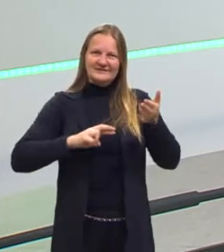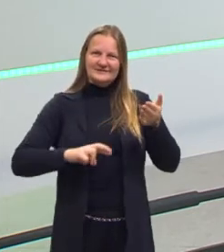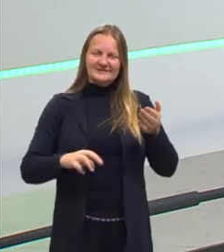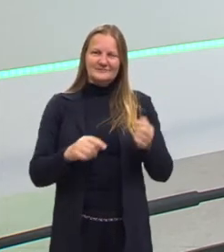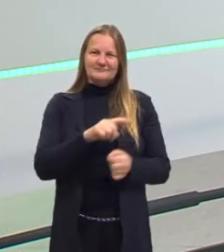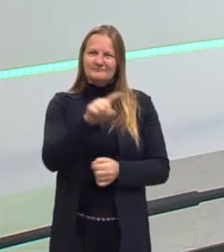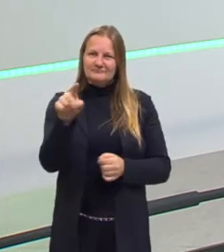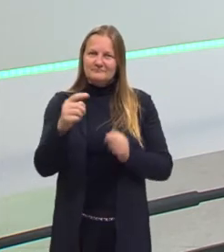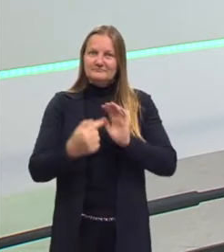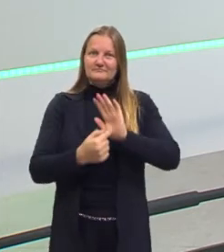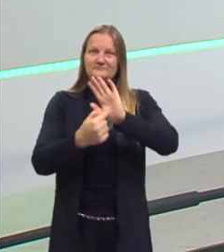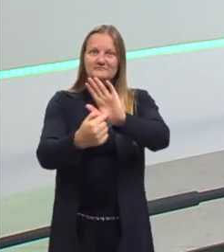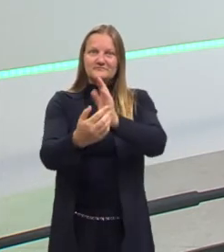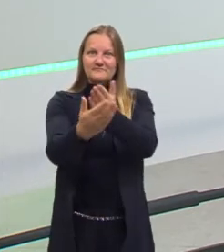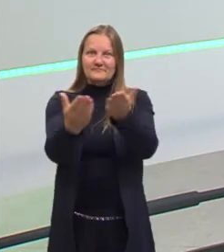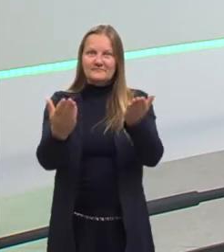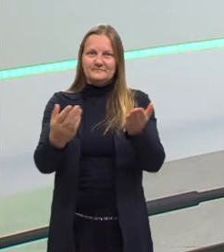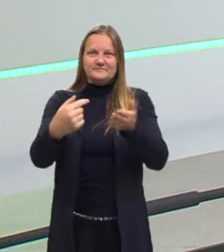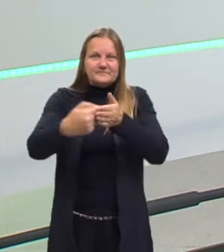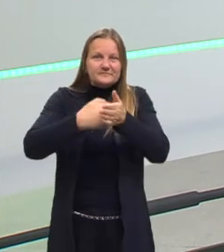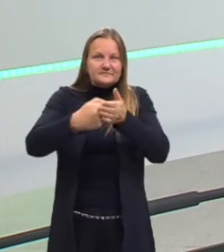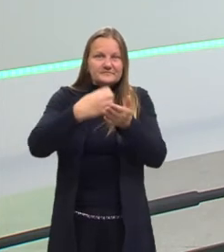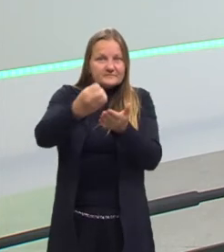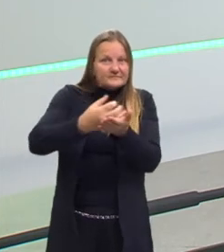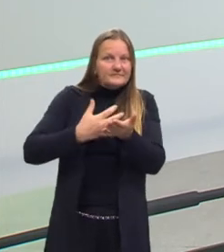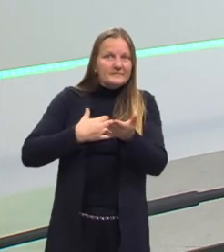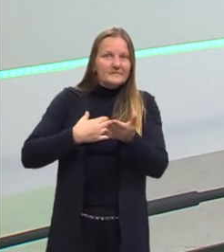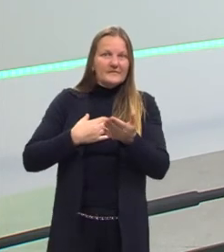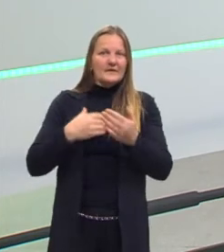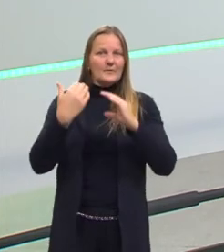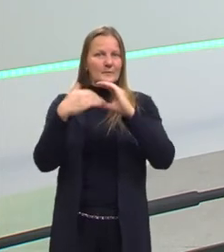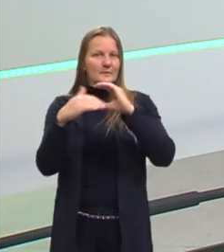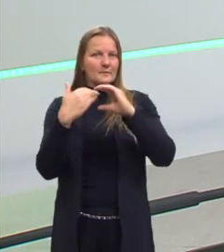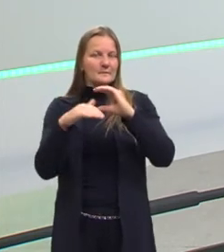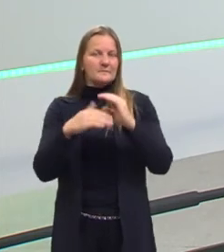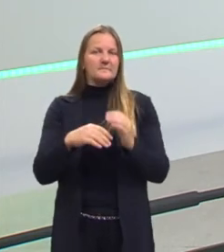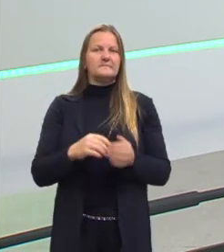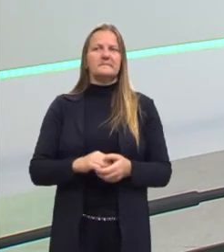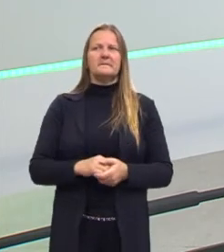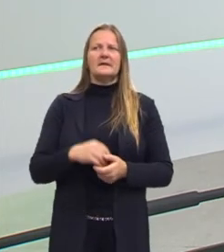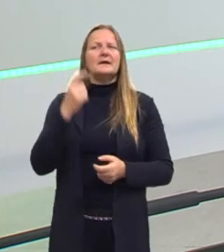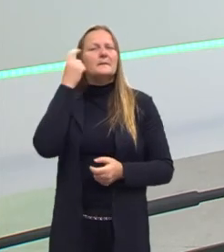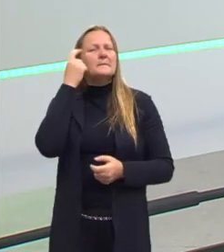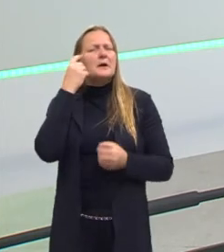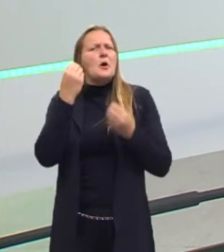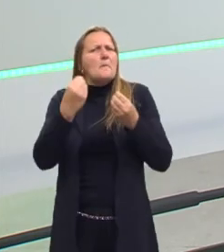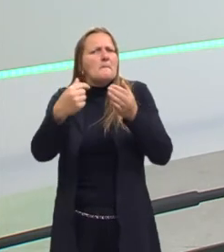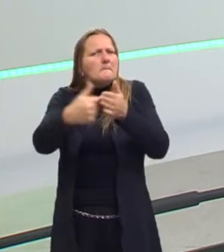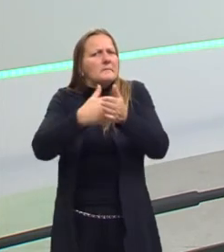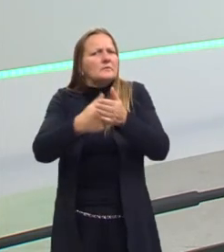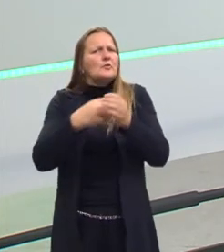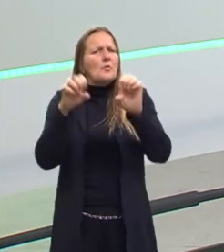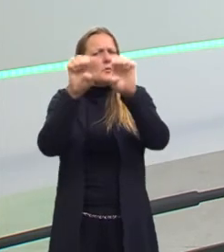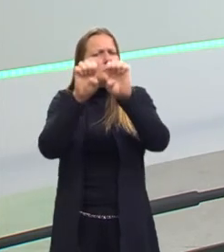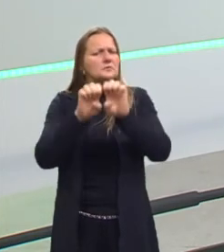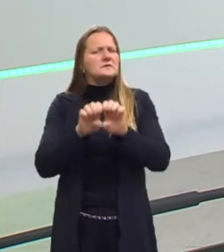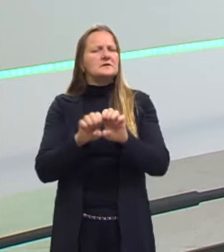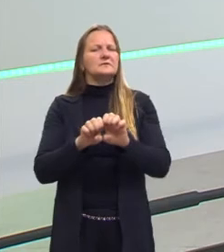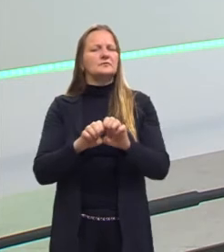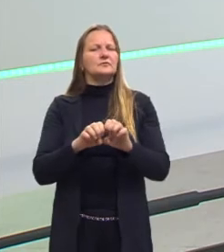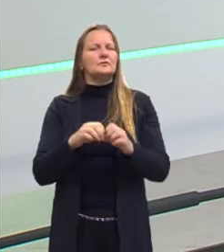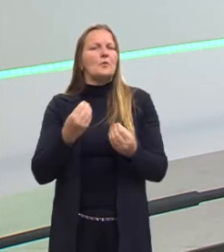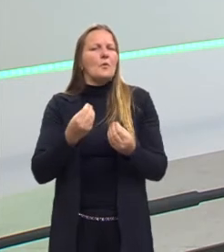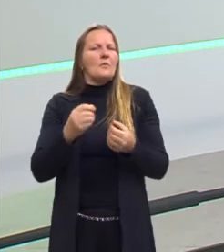e mandaram lá questionamentos para mim através do e-mail do contato do e-mail perguntando sobre o esqueleto da redação